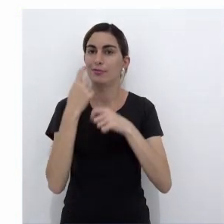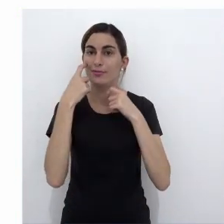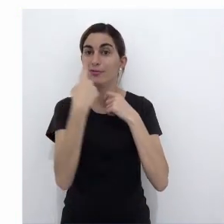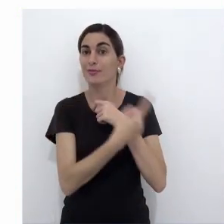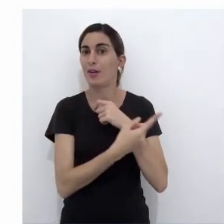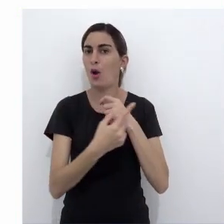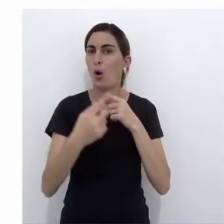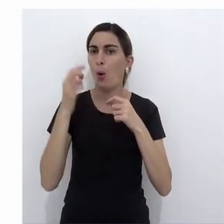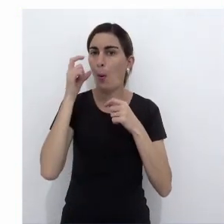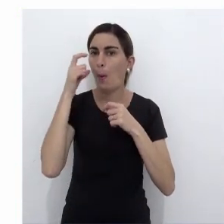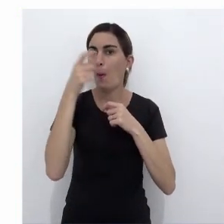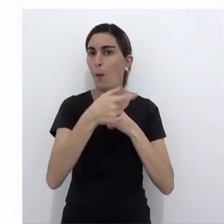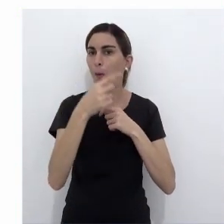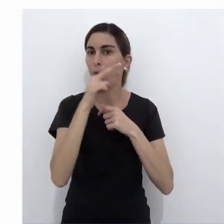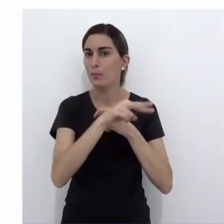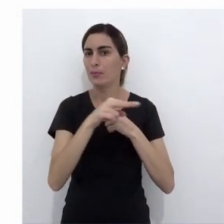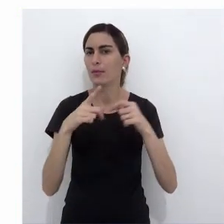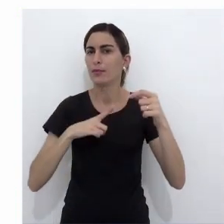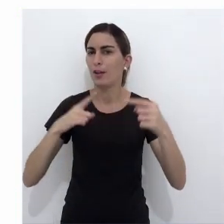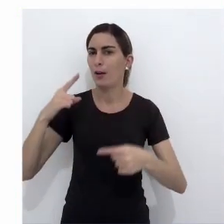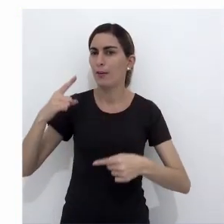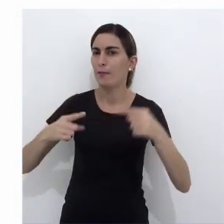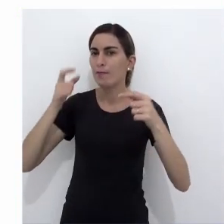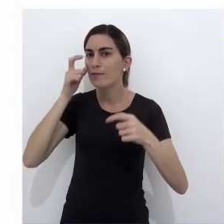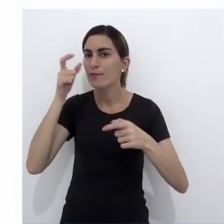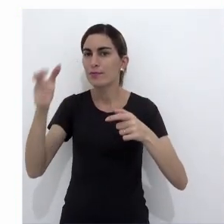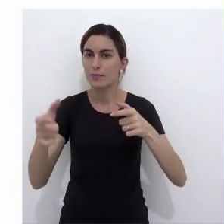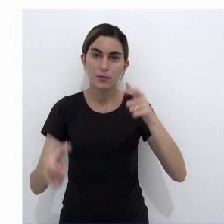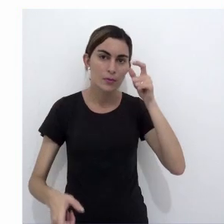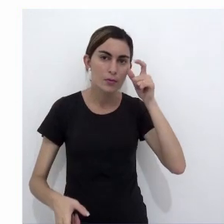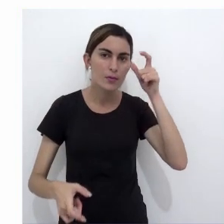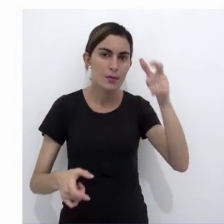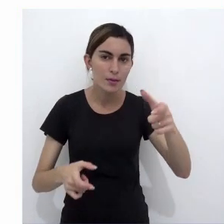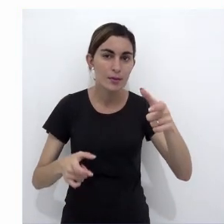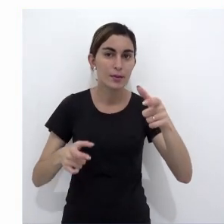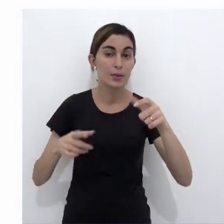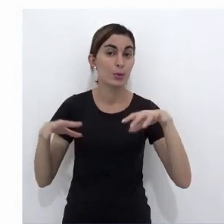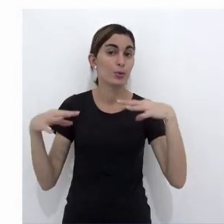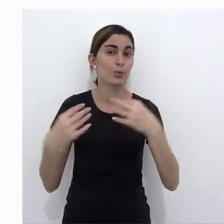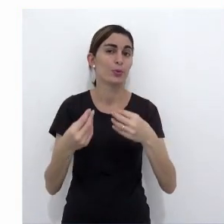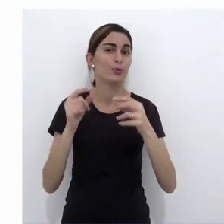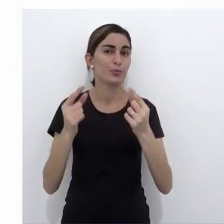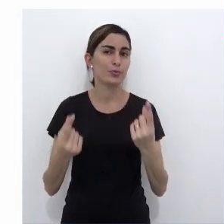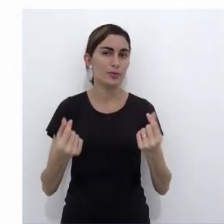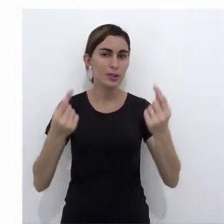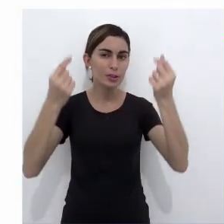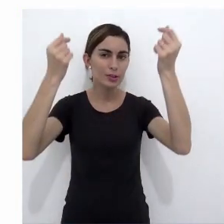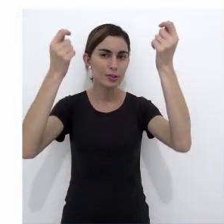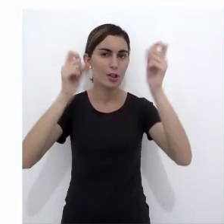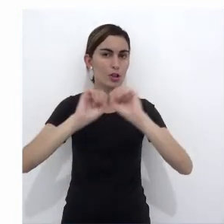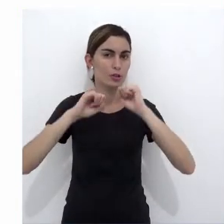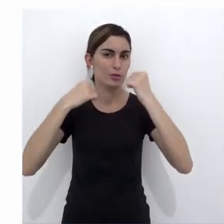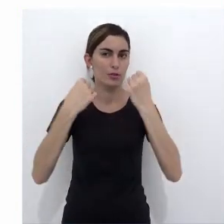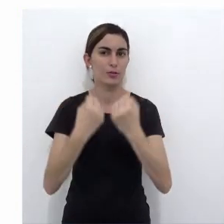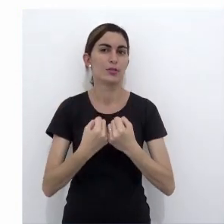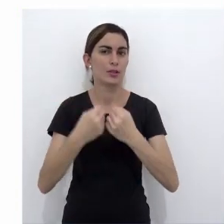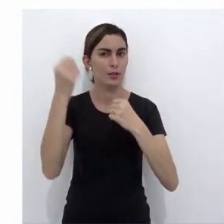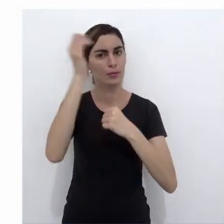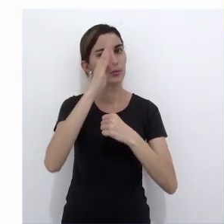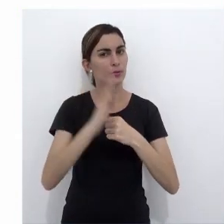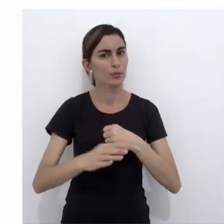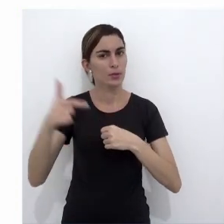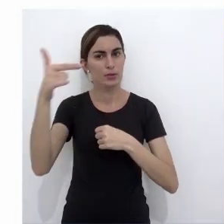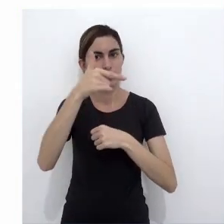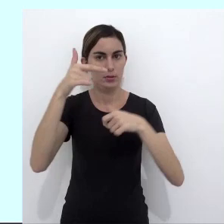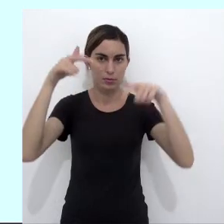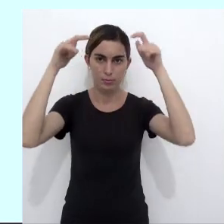observem que existia o interesse, toda a manutenção econômica e social no Brasil do